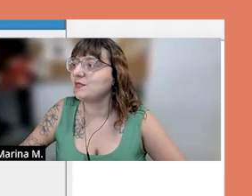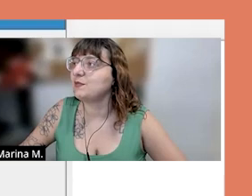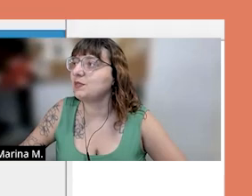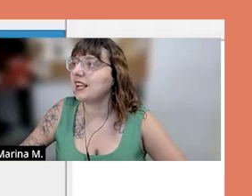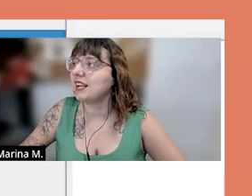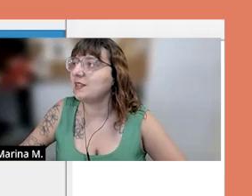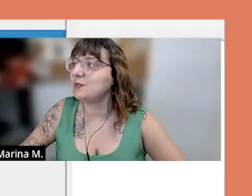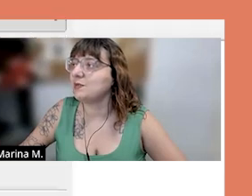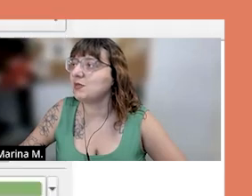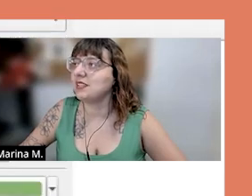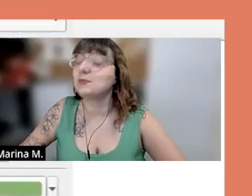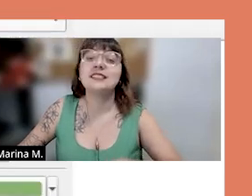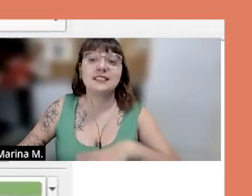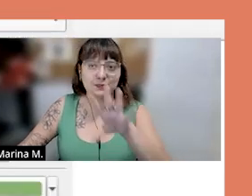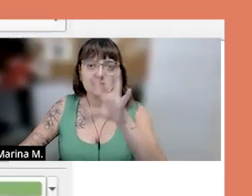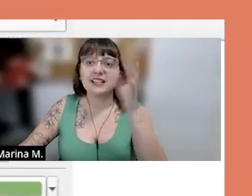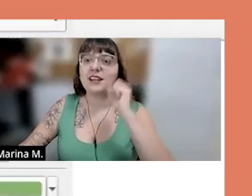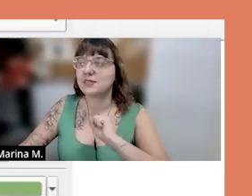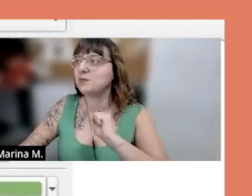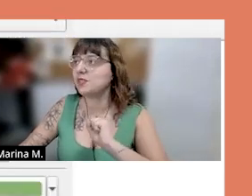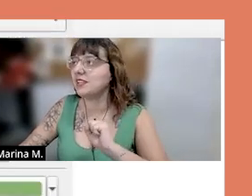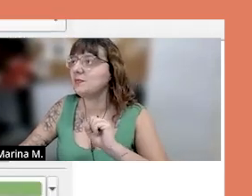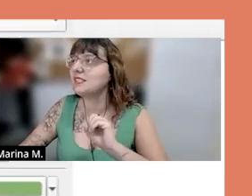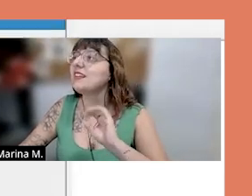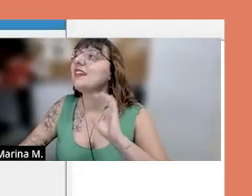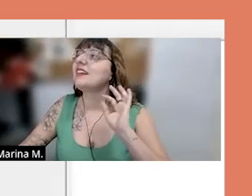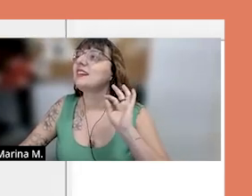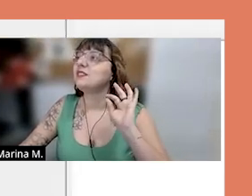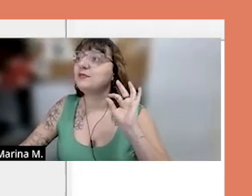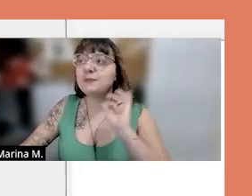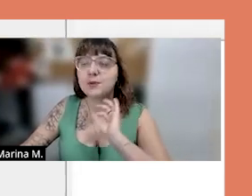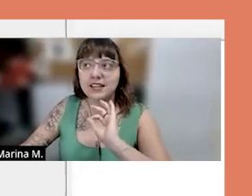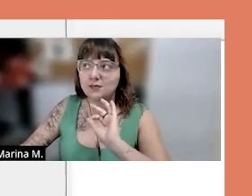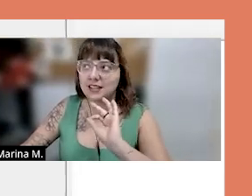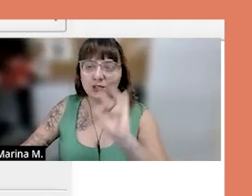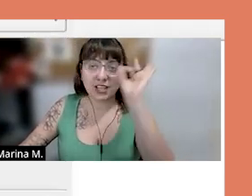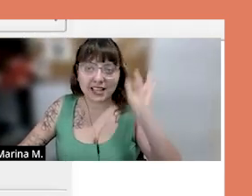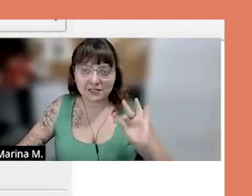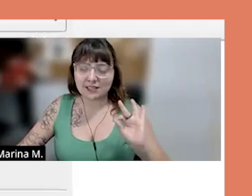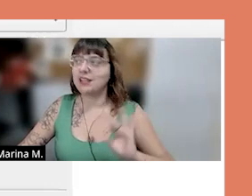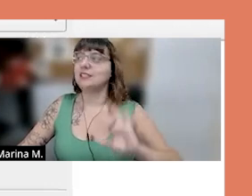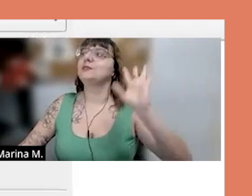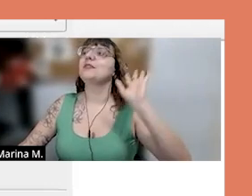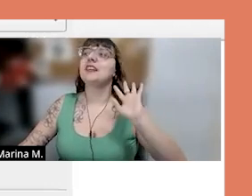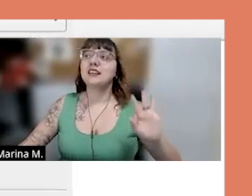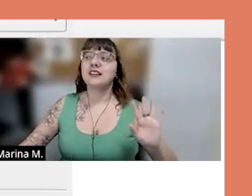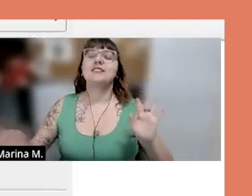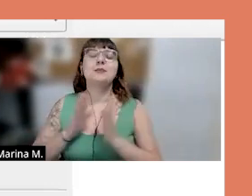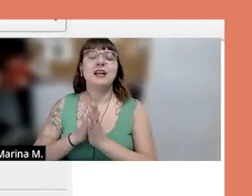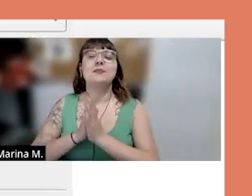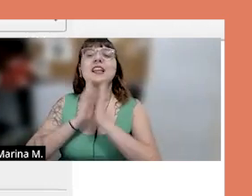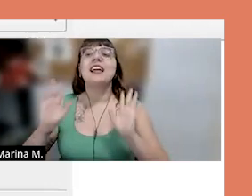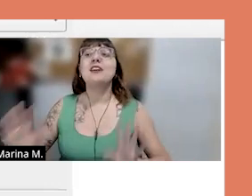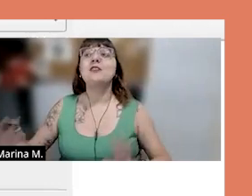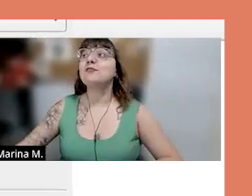Aliás, vamos voltar aqui para o símbolo simples. Então, estava lá no símbolo simples. Vim para o graduado. Cheguei no graduado. Vamos